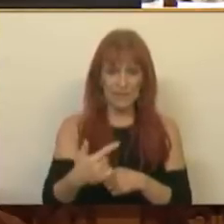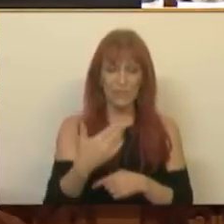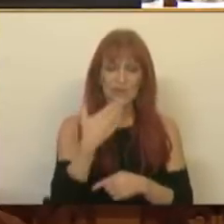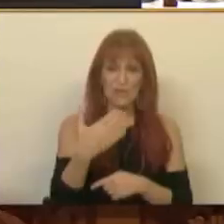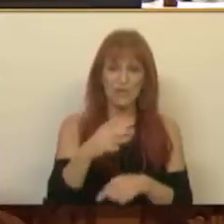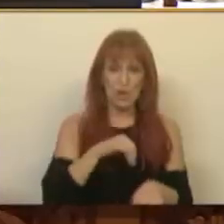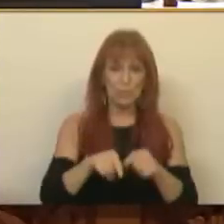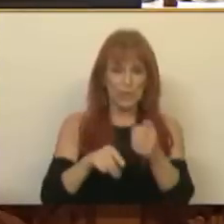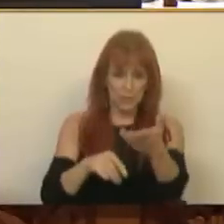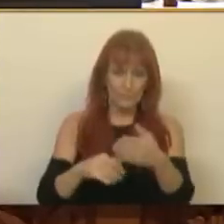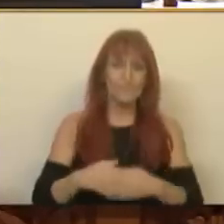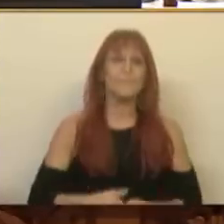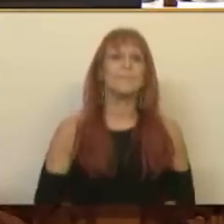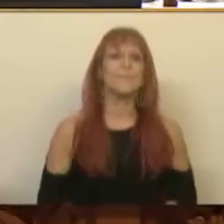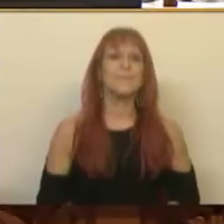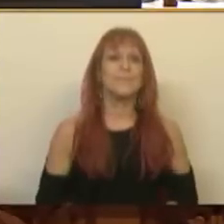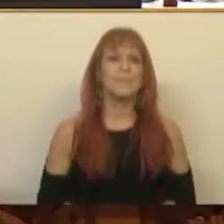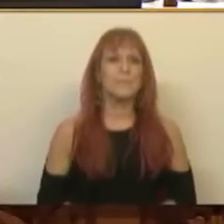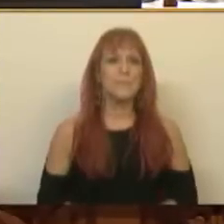deputado